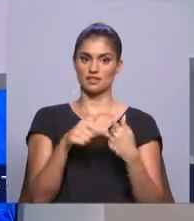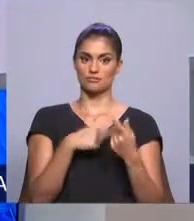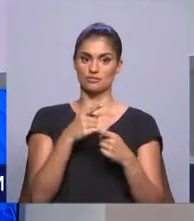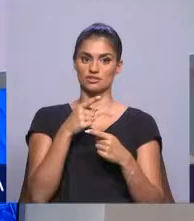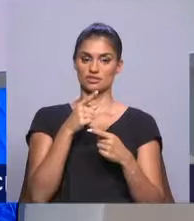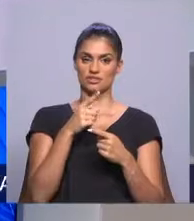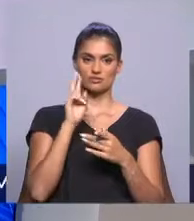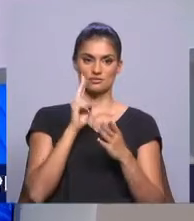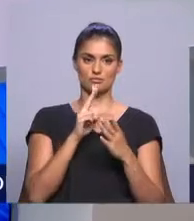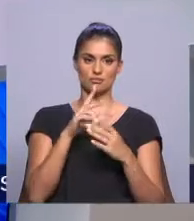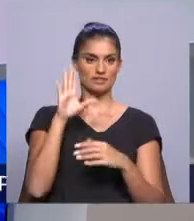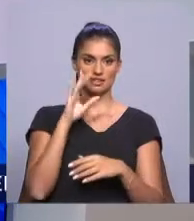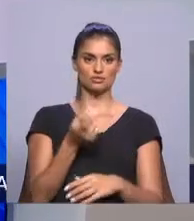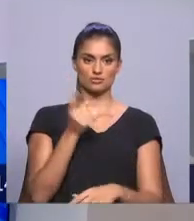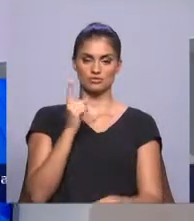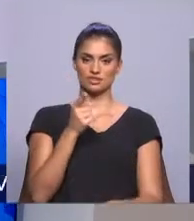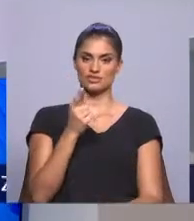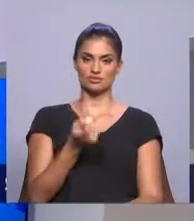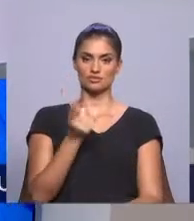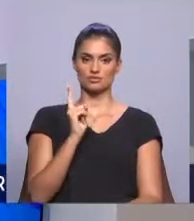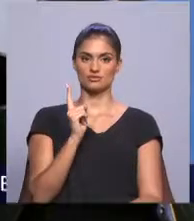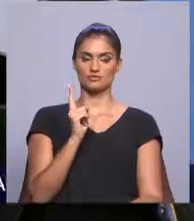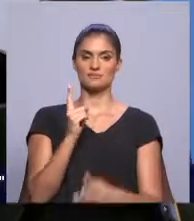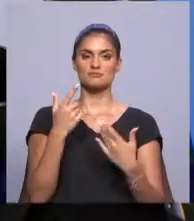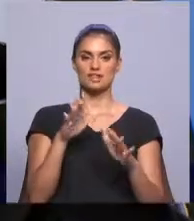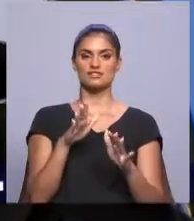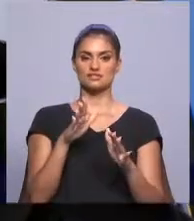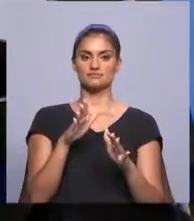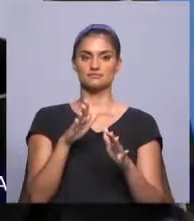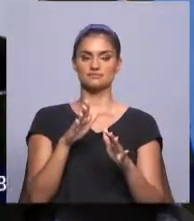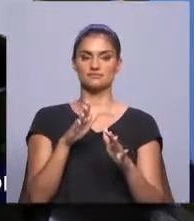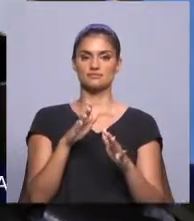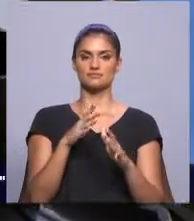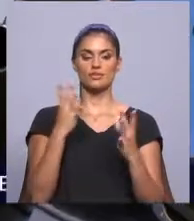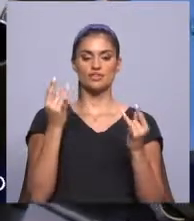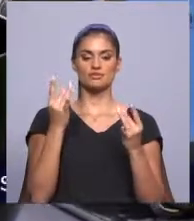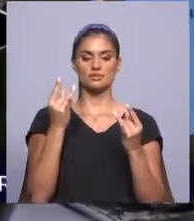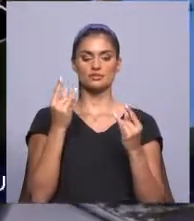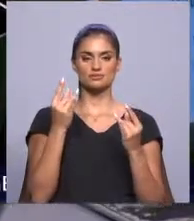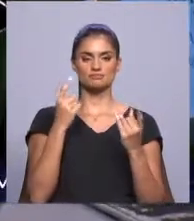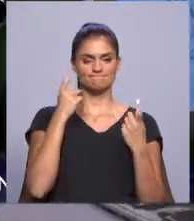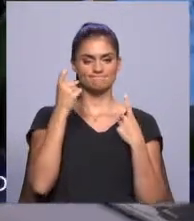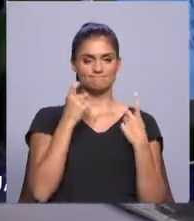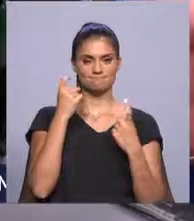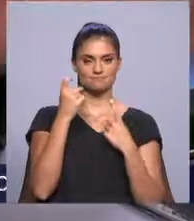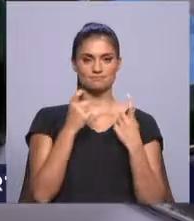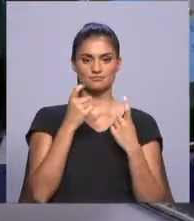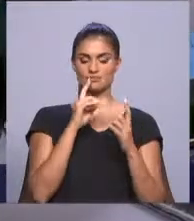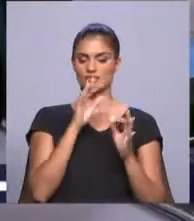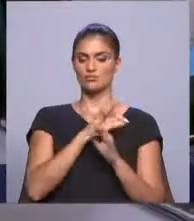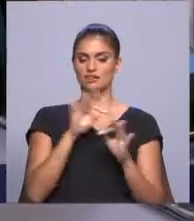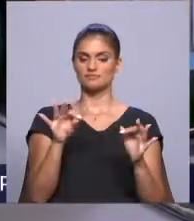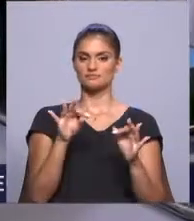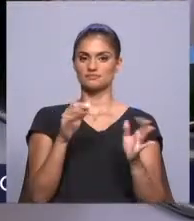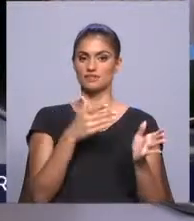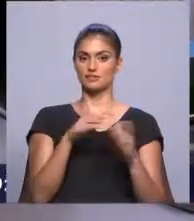lê numa tarde. Não, este não. Mas cria um divertimento mental também e intelectual extraordinário. A Era